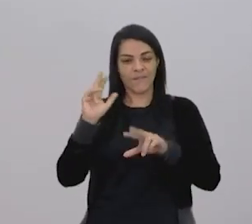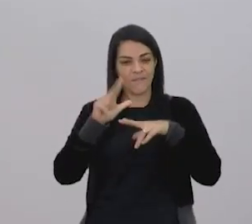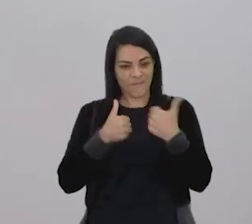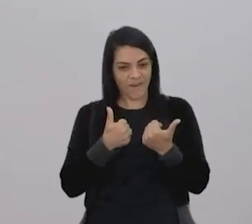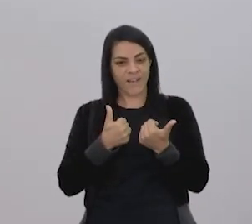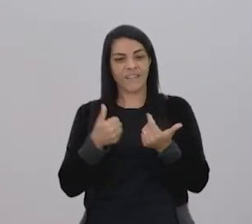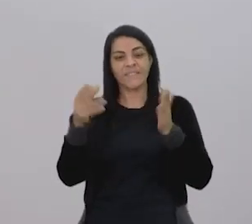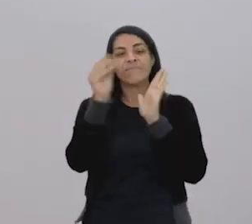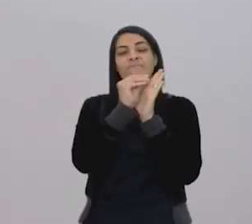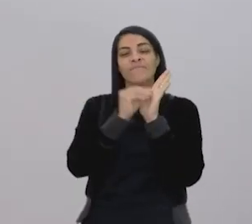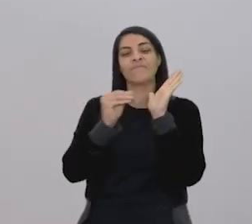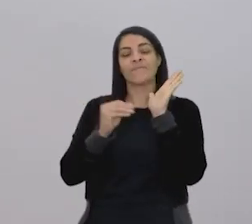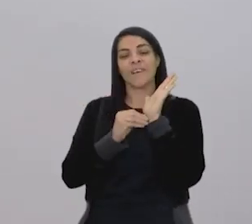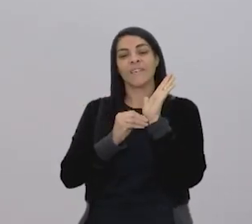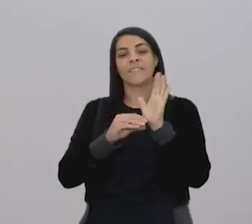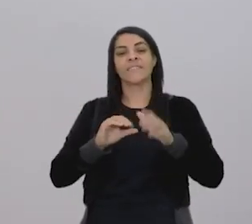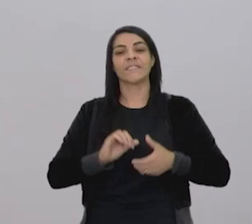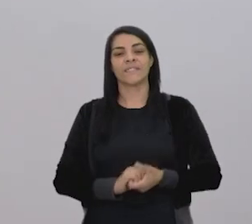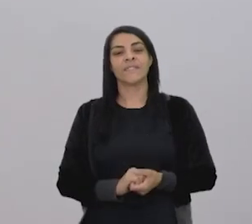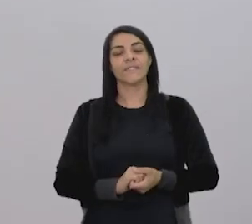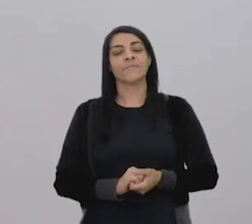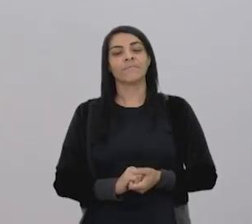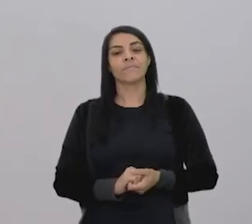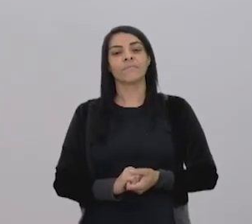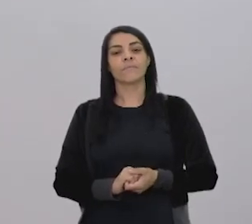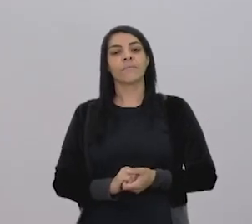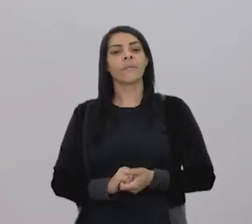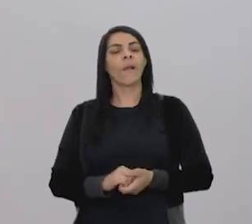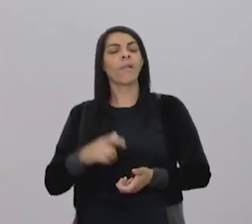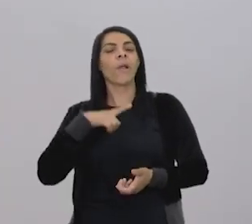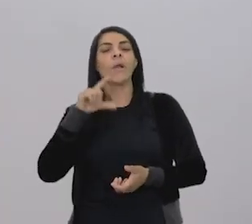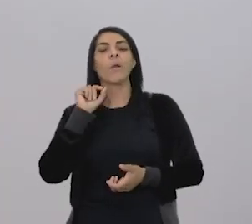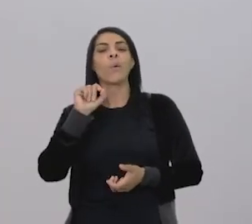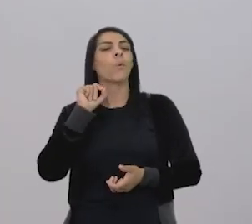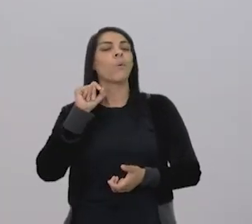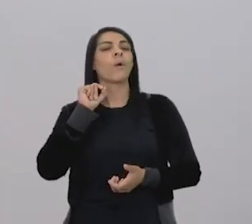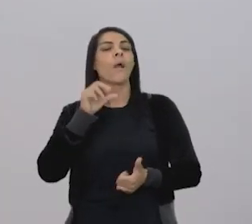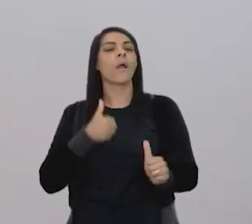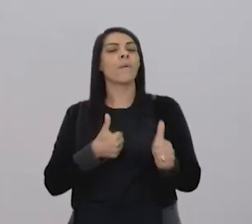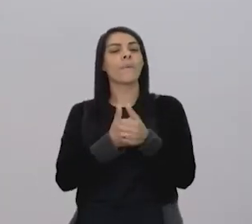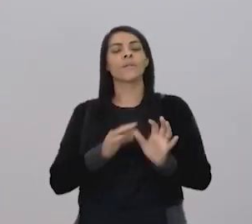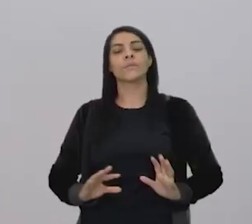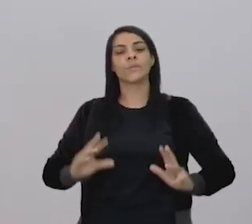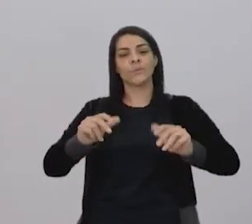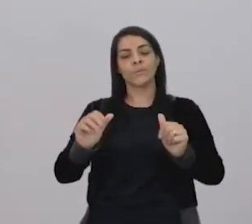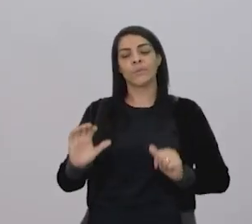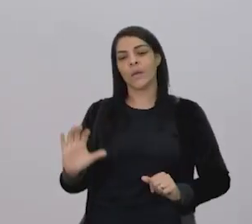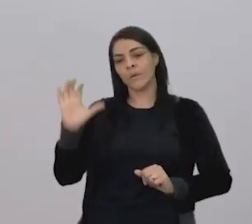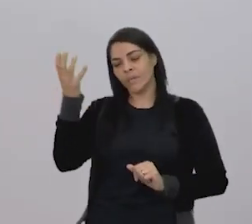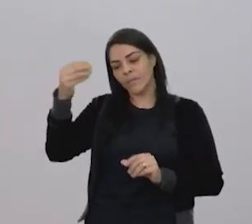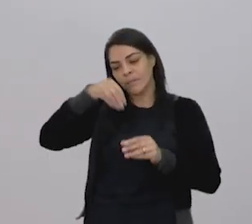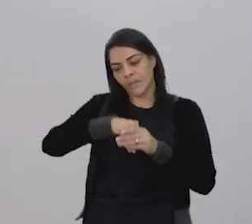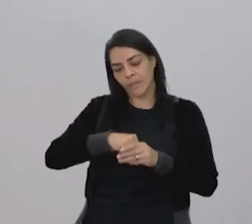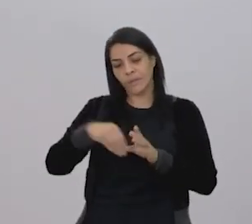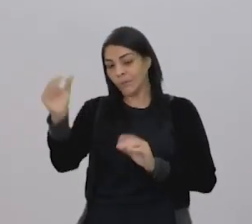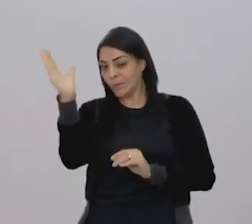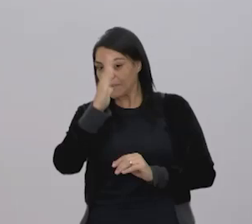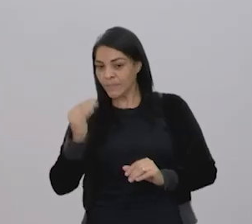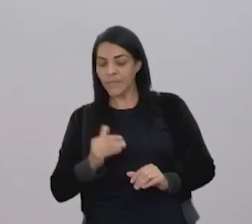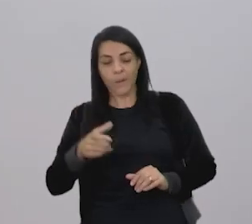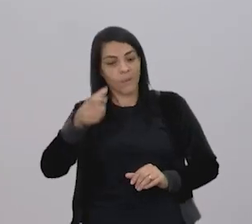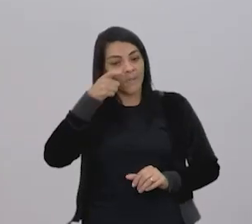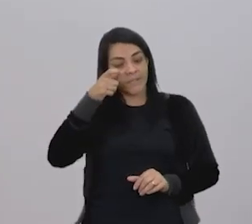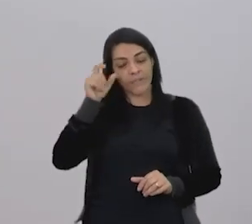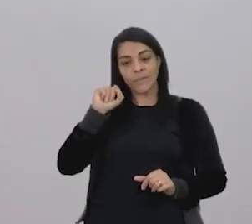dentro desse estilo, elas são muito próximas daquilo que acontece aqui no Brasil. Uma coisa interessante